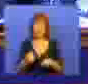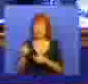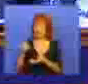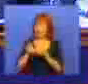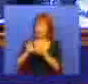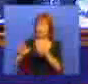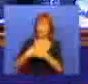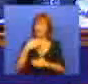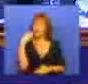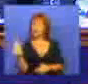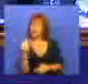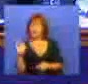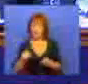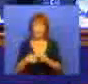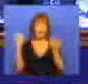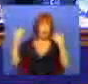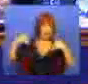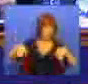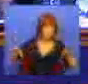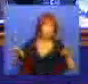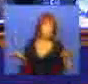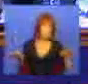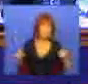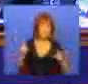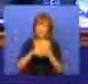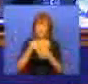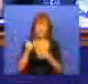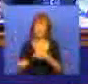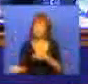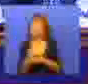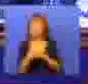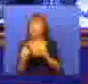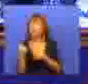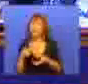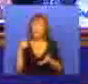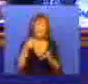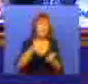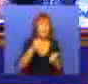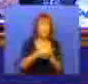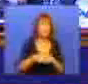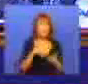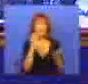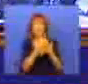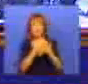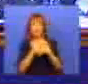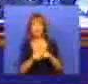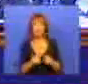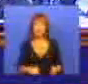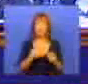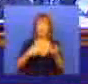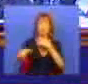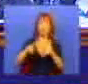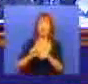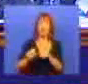nas verbas para a juventude, mas sempre arranja uma verba para pagar uns estudos em